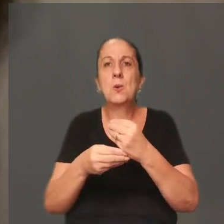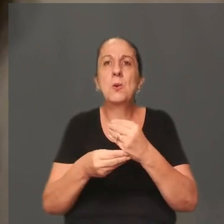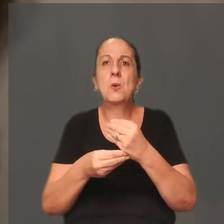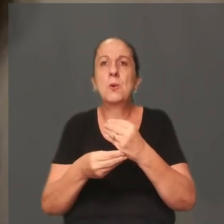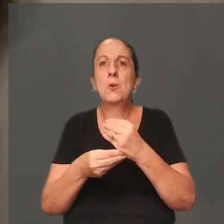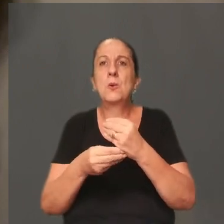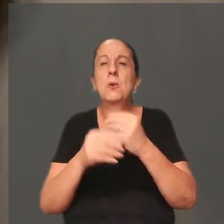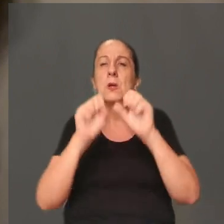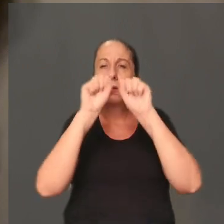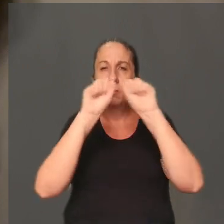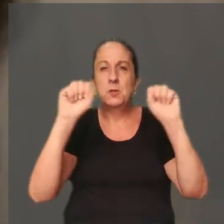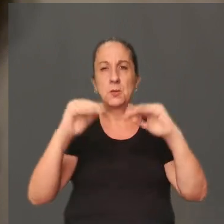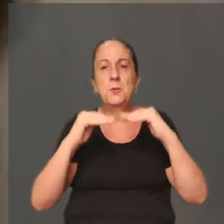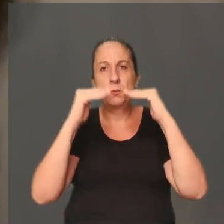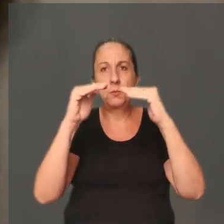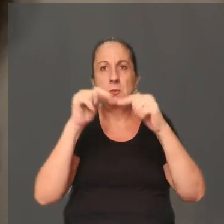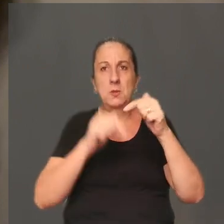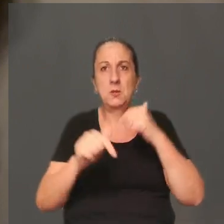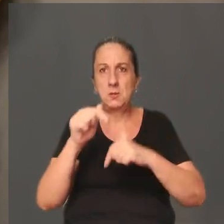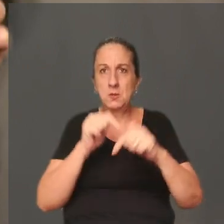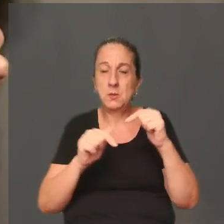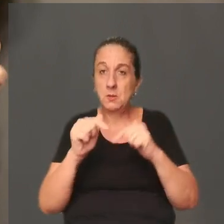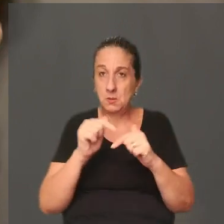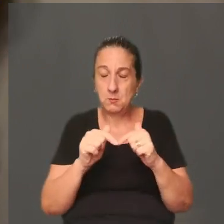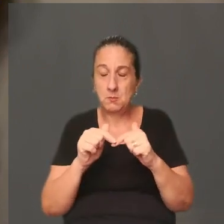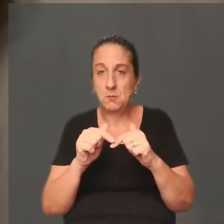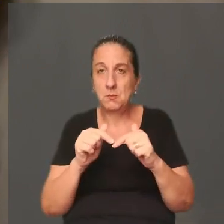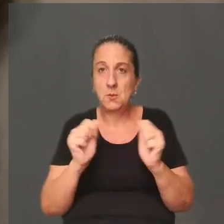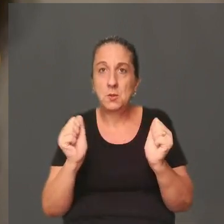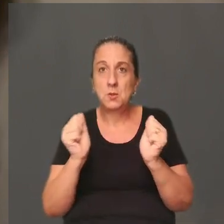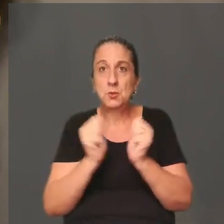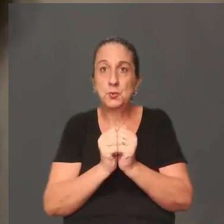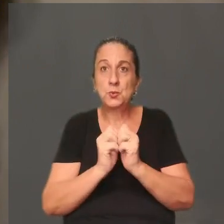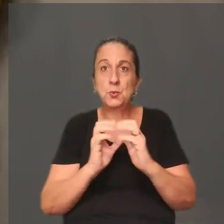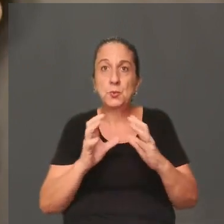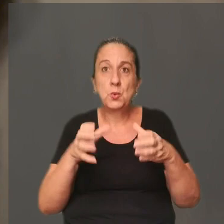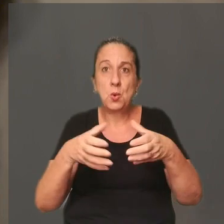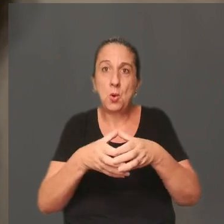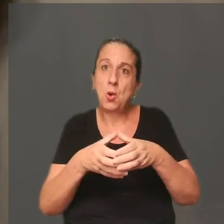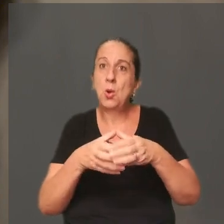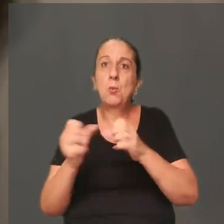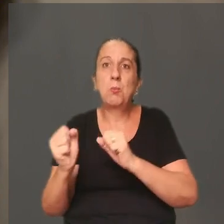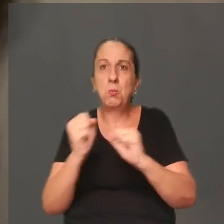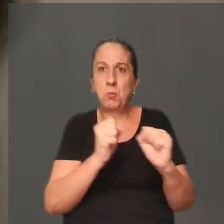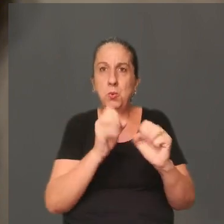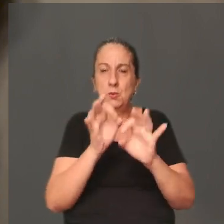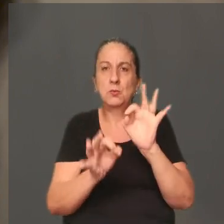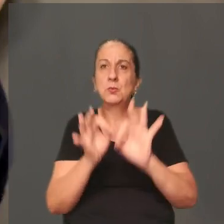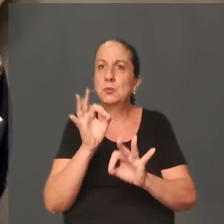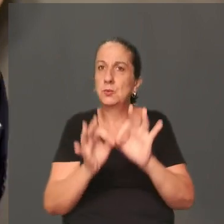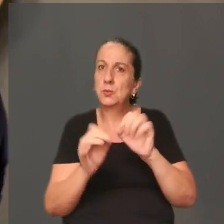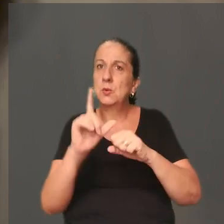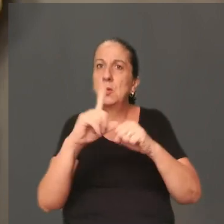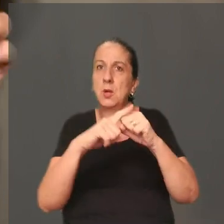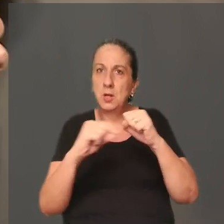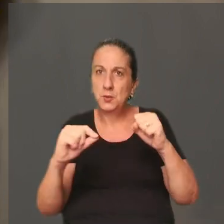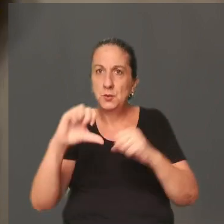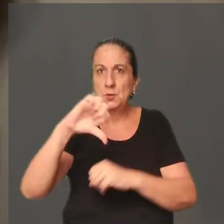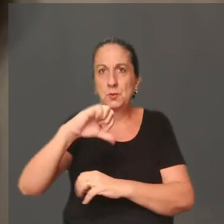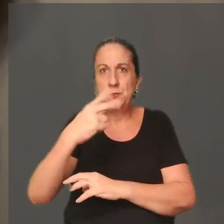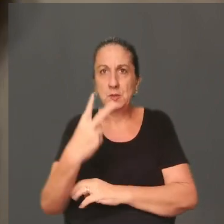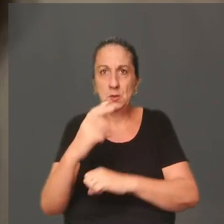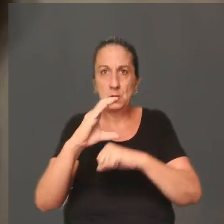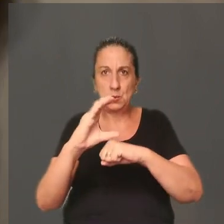do Tribunal Superior do Trabalho no rol dos órgãos do Poder Judiciário, lá no artigo 92